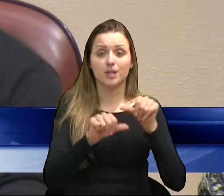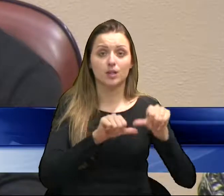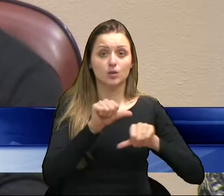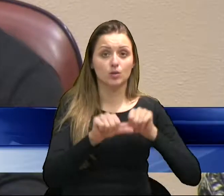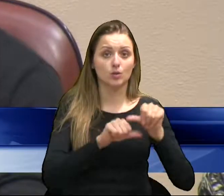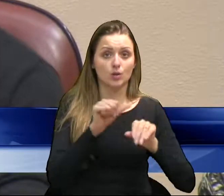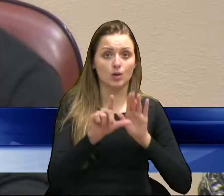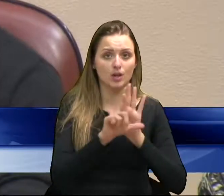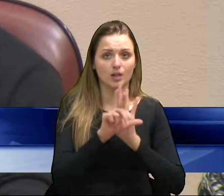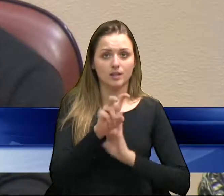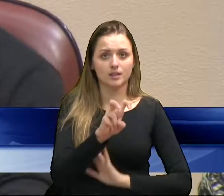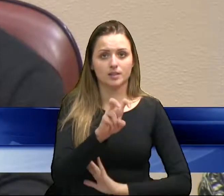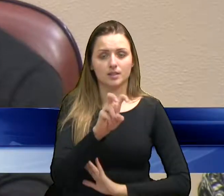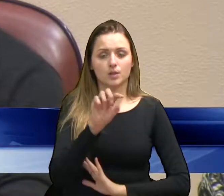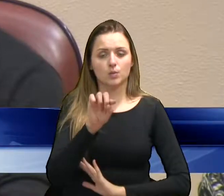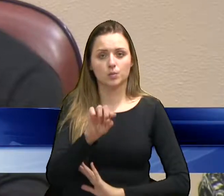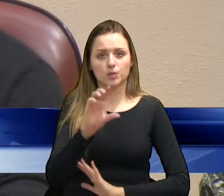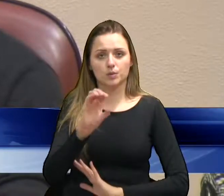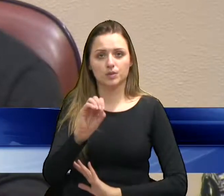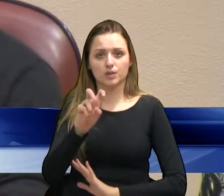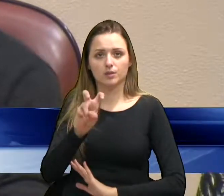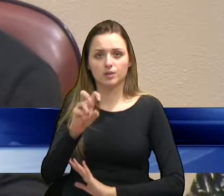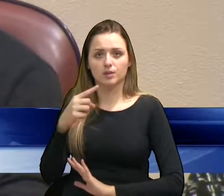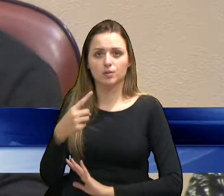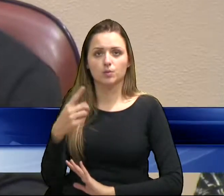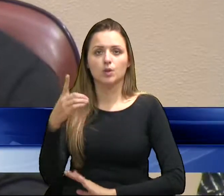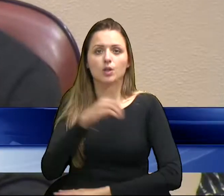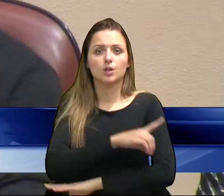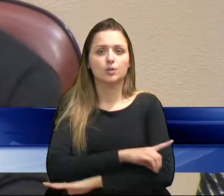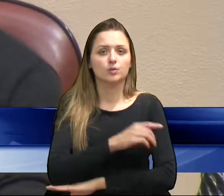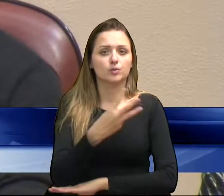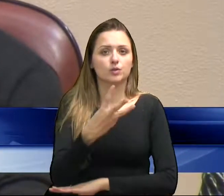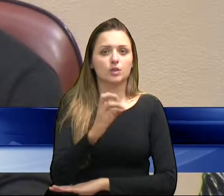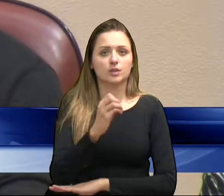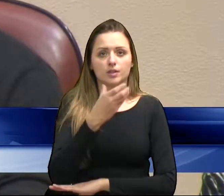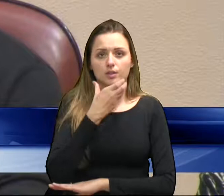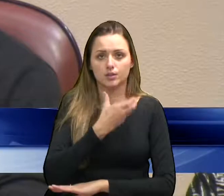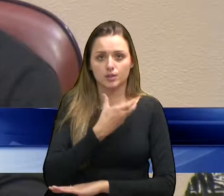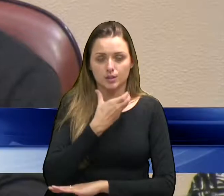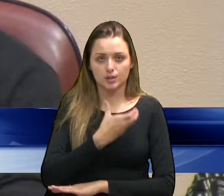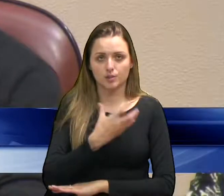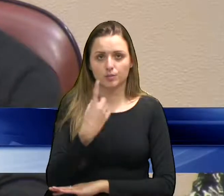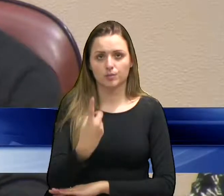número 5.051, de 30 de dezembro de